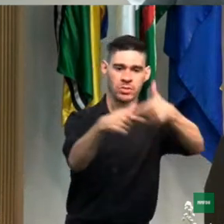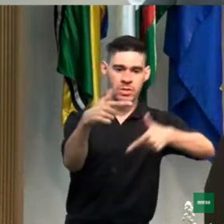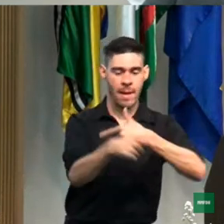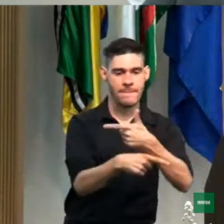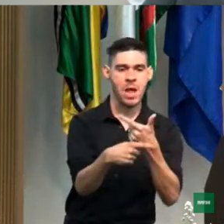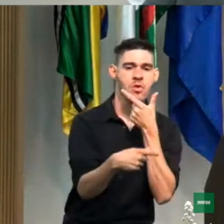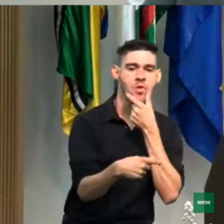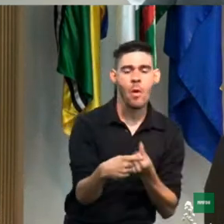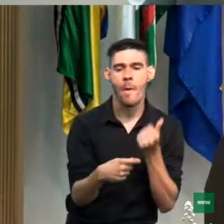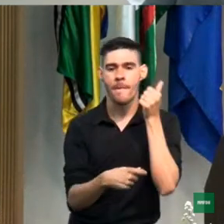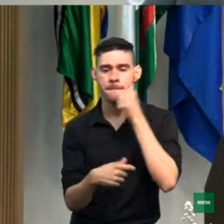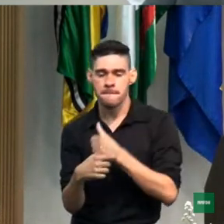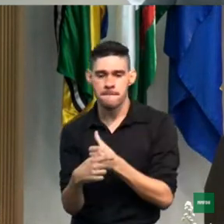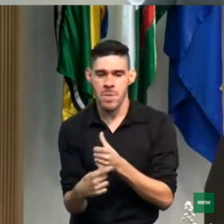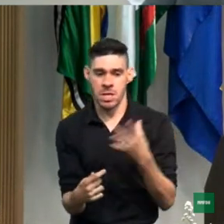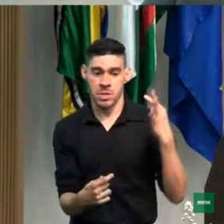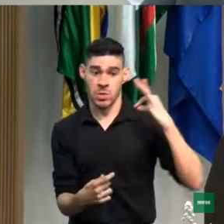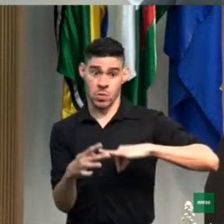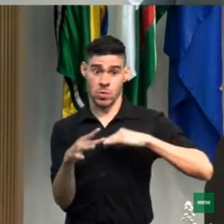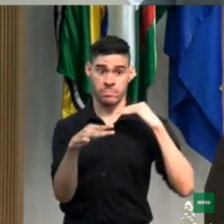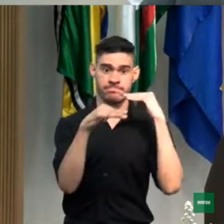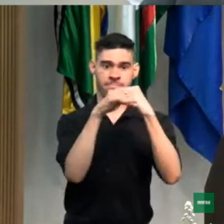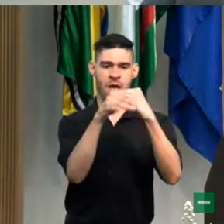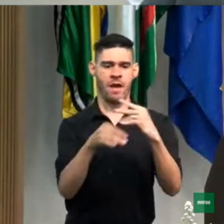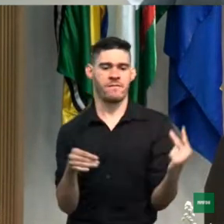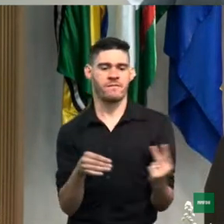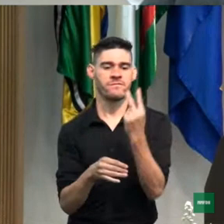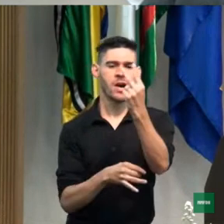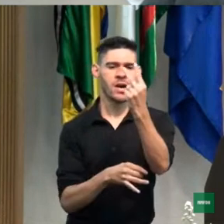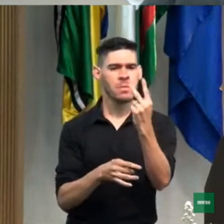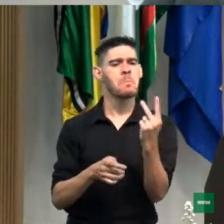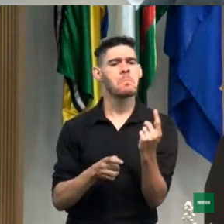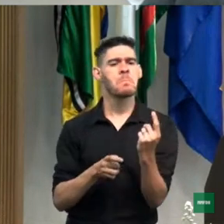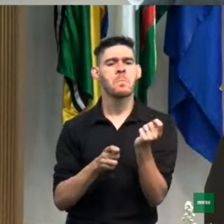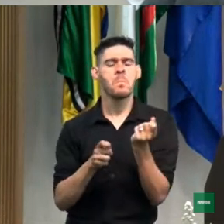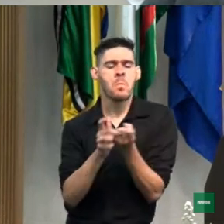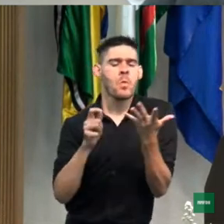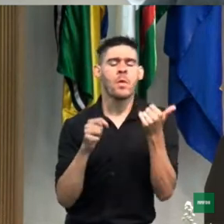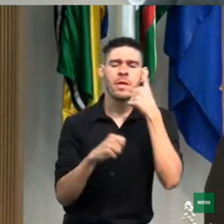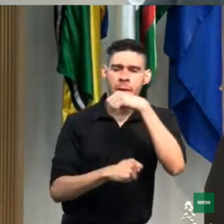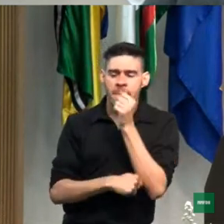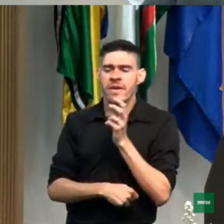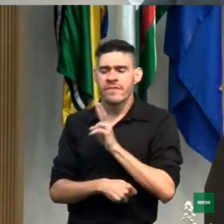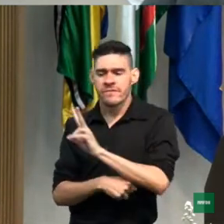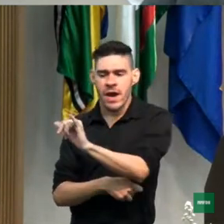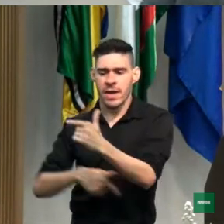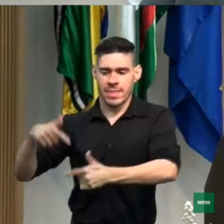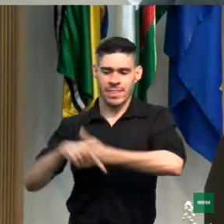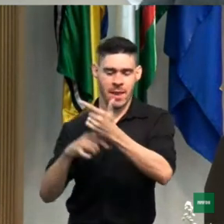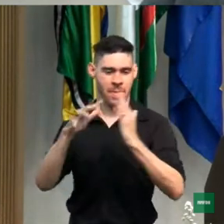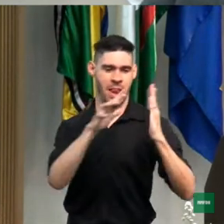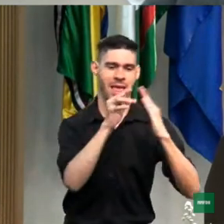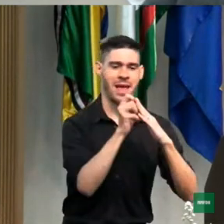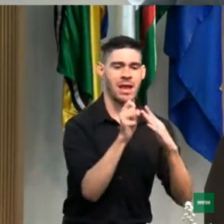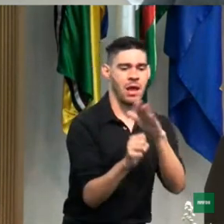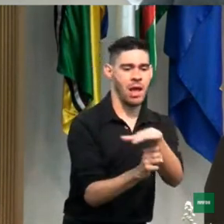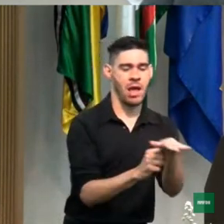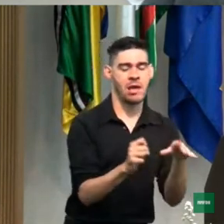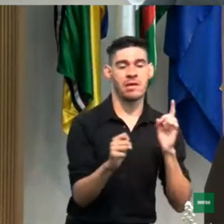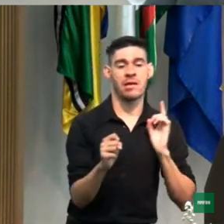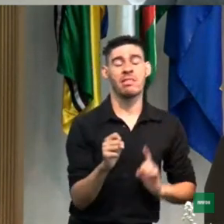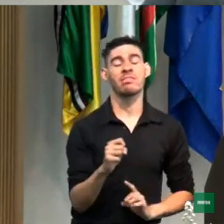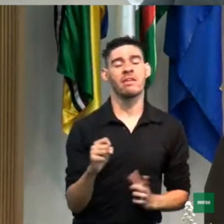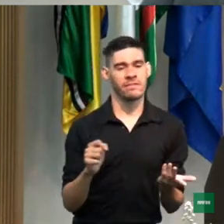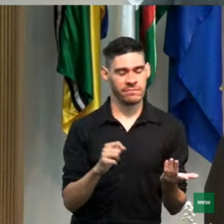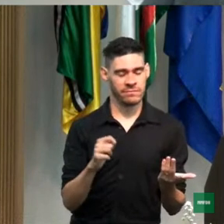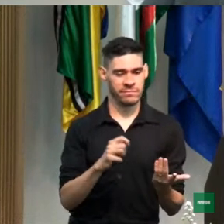salário, valorização. Quantas mães estão indo trabalhar e deixou em casa uma criança com deficiência ou doenças